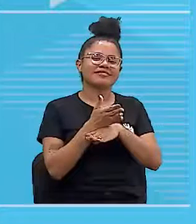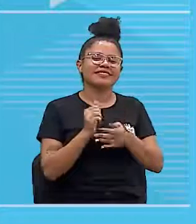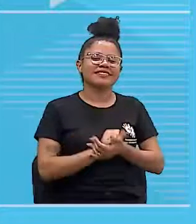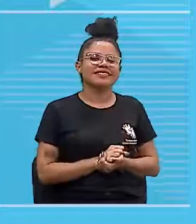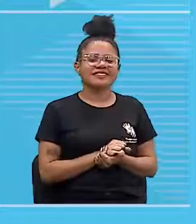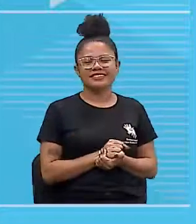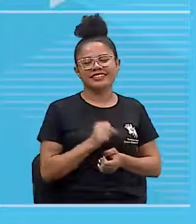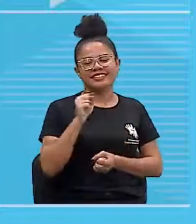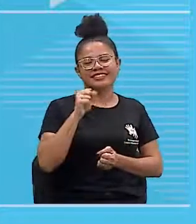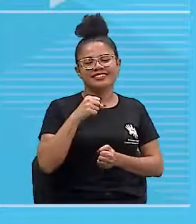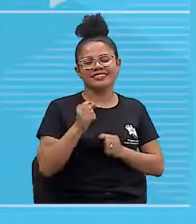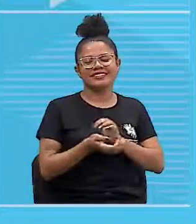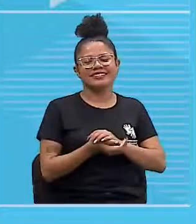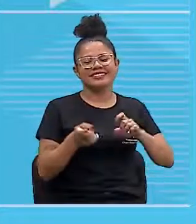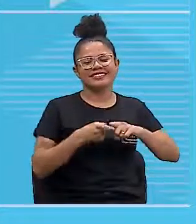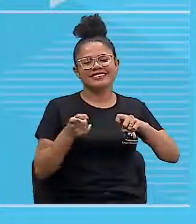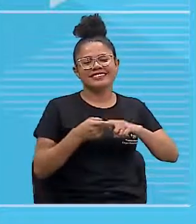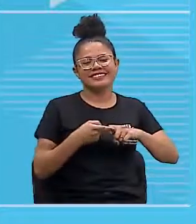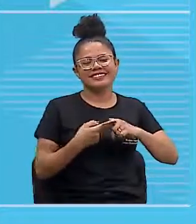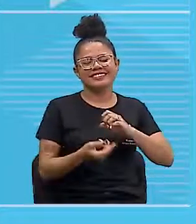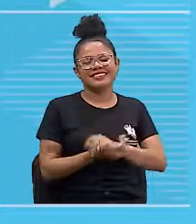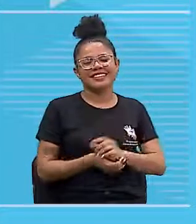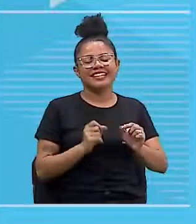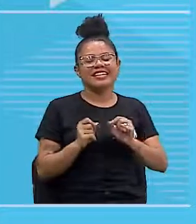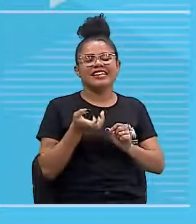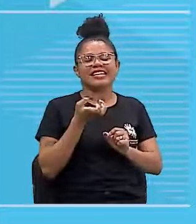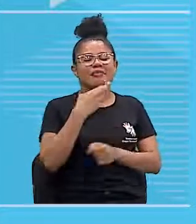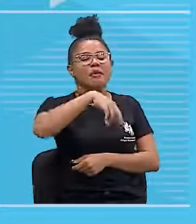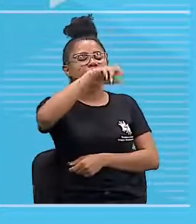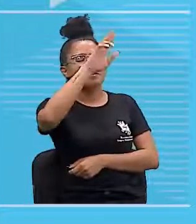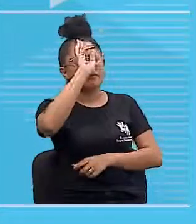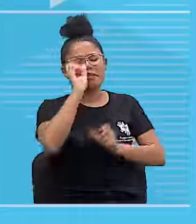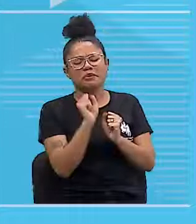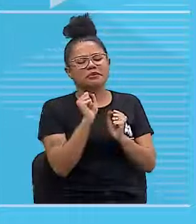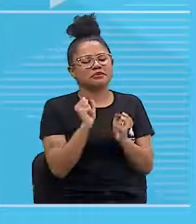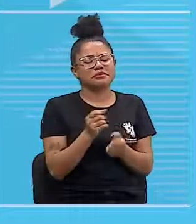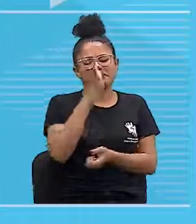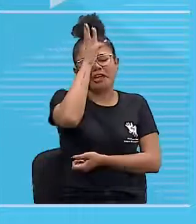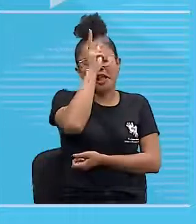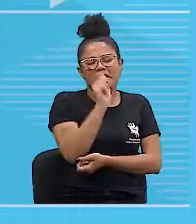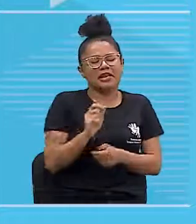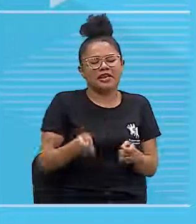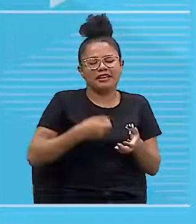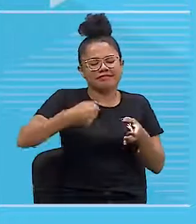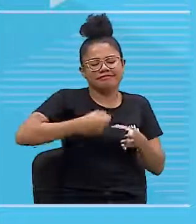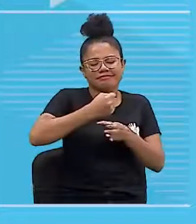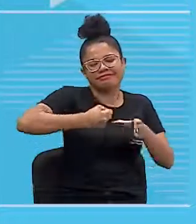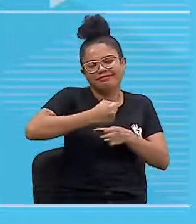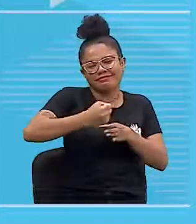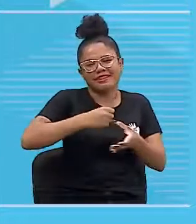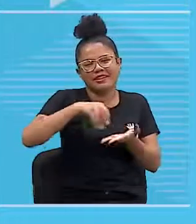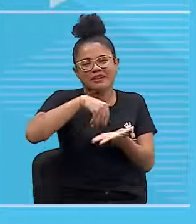Claro e perguntou o que que eu queria para o almoço pode preparar uma galinha tá bom uma galinhazinha com arrozinho